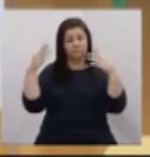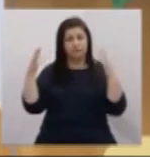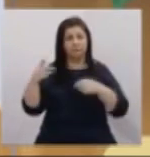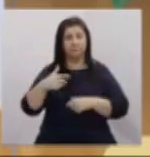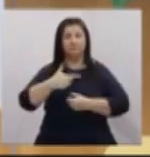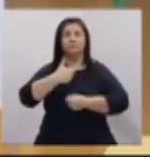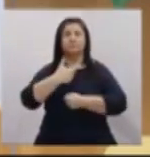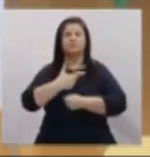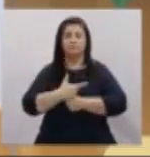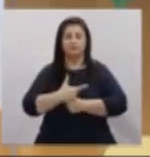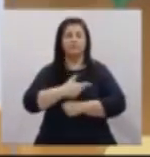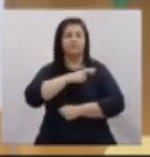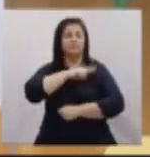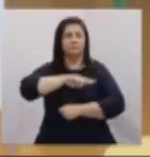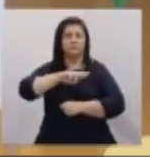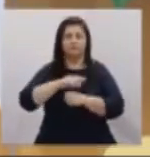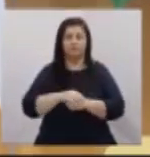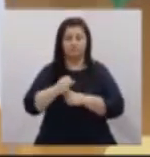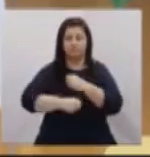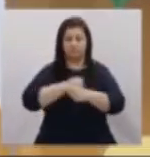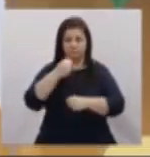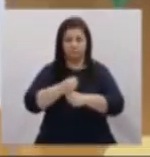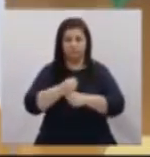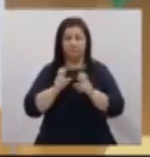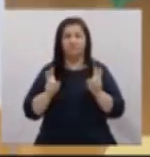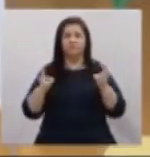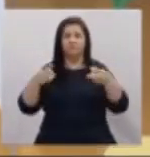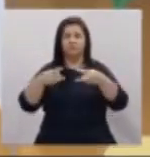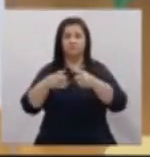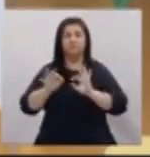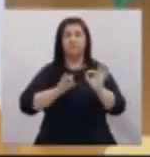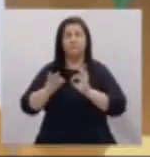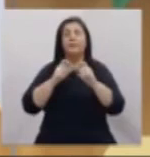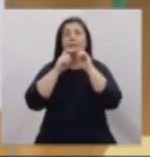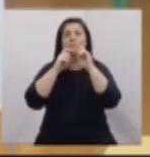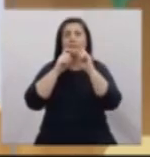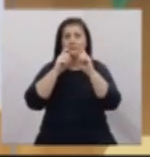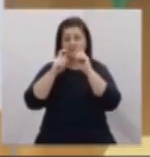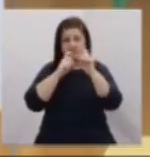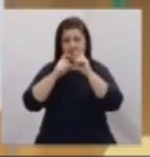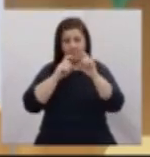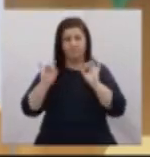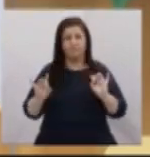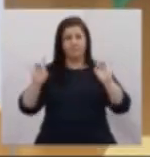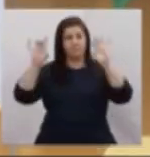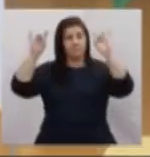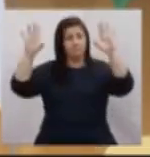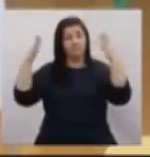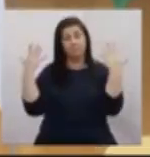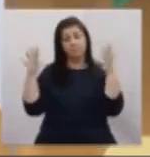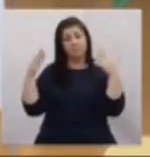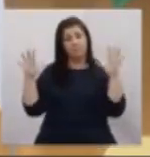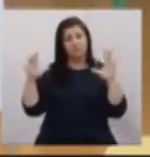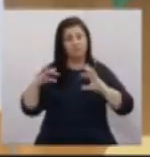com este decreto, anualmente, a Câmara realizará sessão solene especial para homenagear as